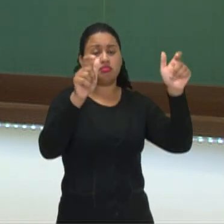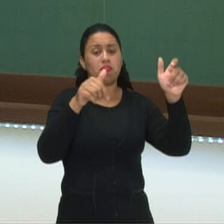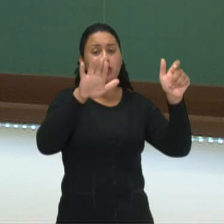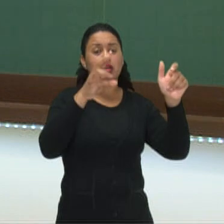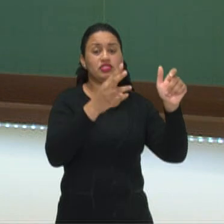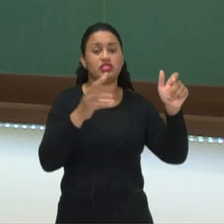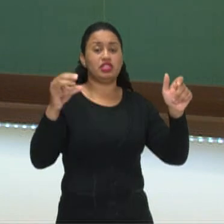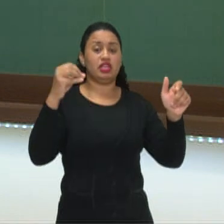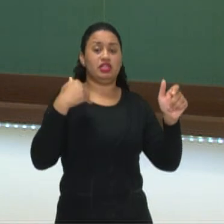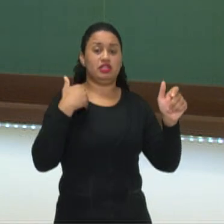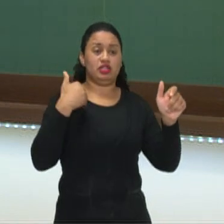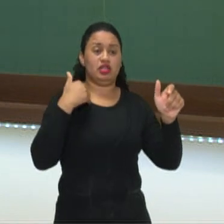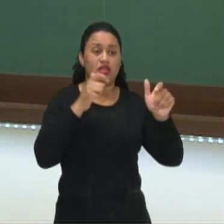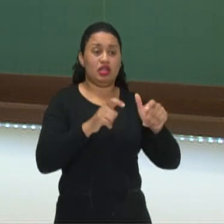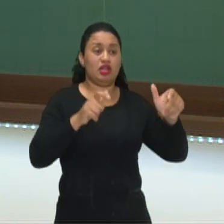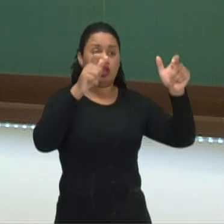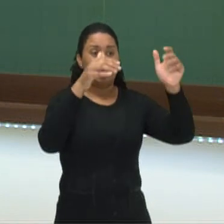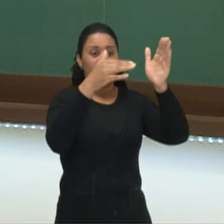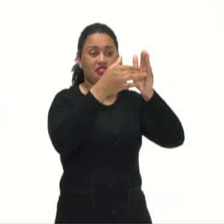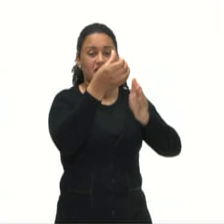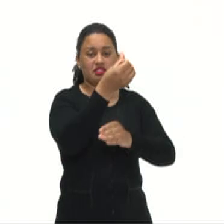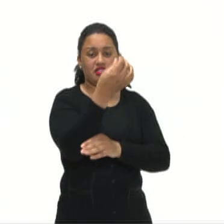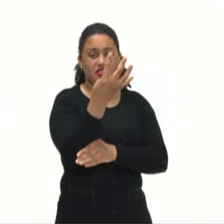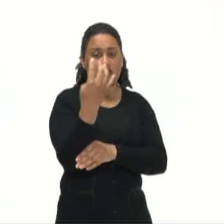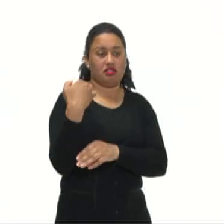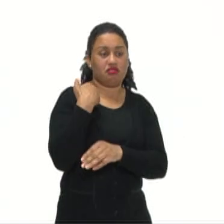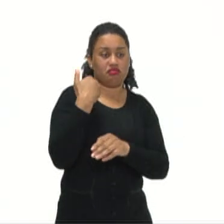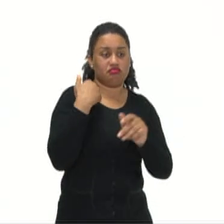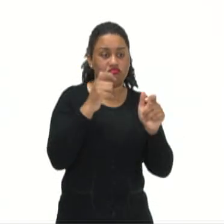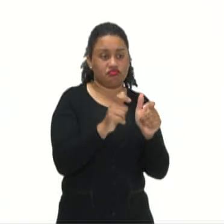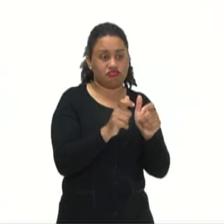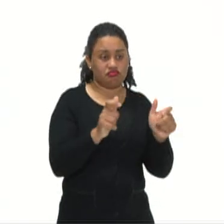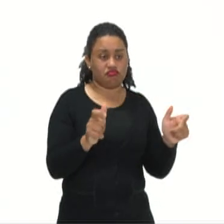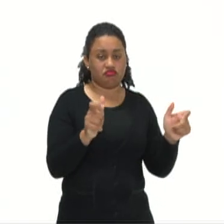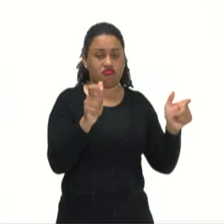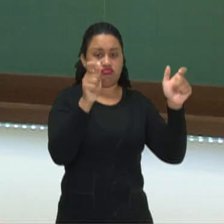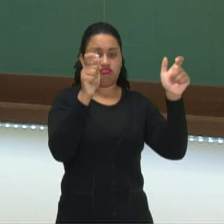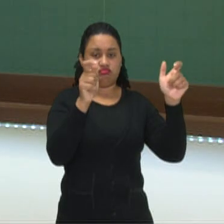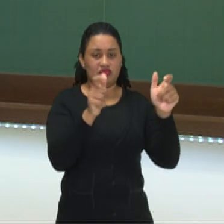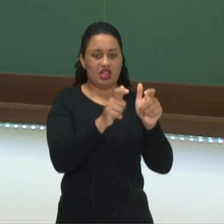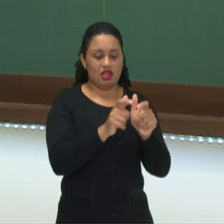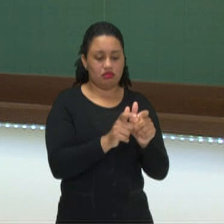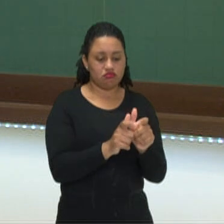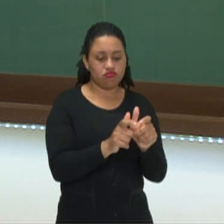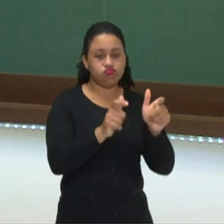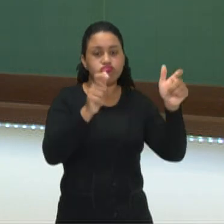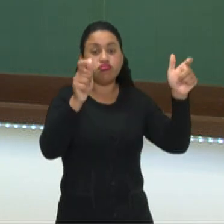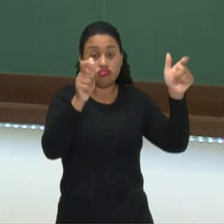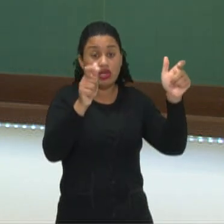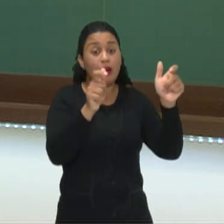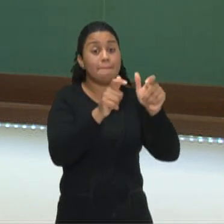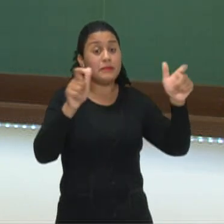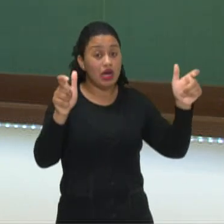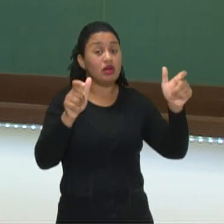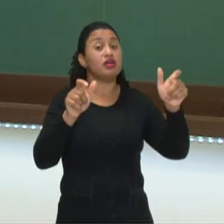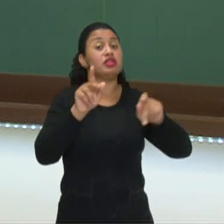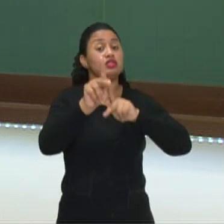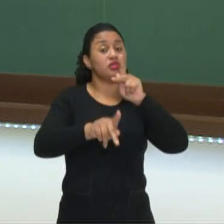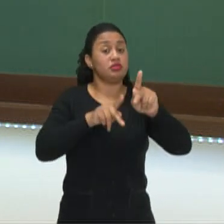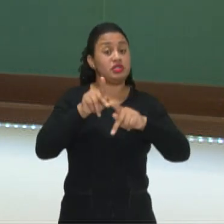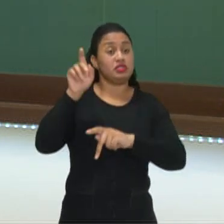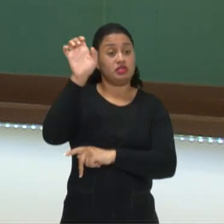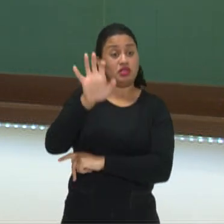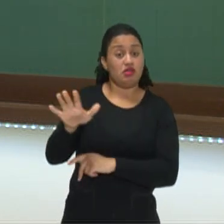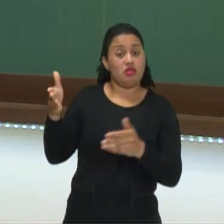30 anos, até pessoas com 64 anos, né, esse corpo maior da pirâmide é onde está a maior parte da população